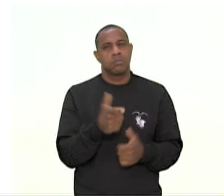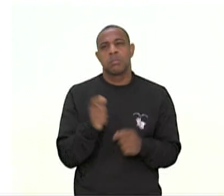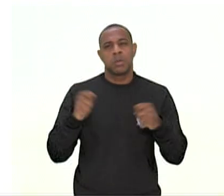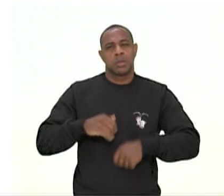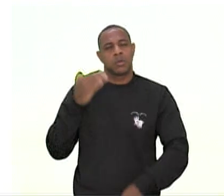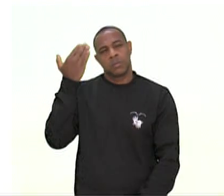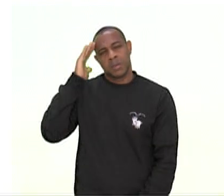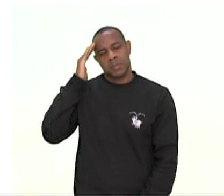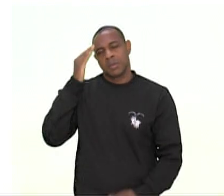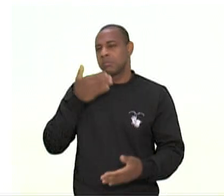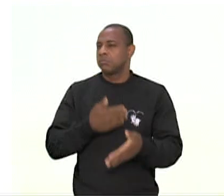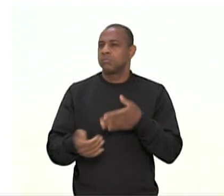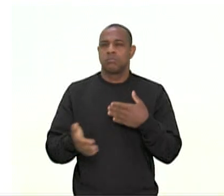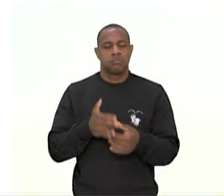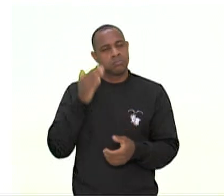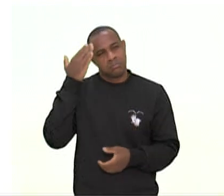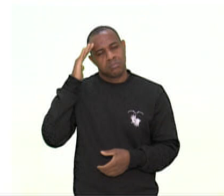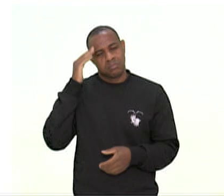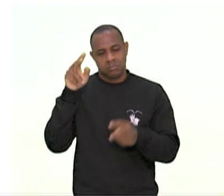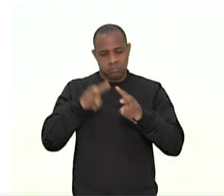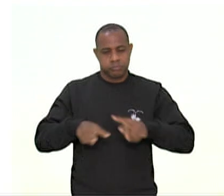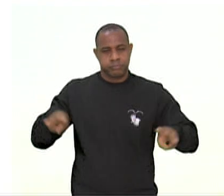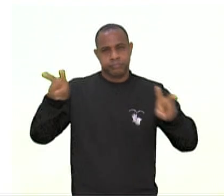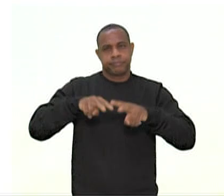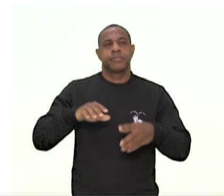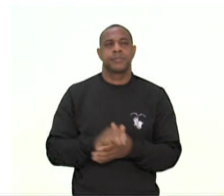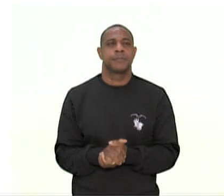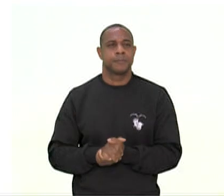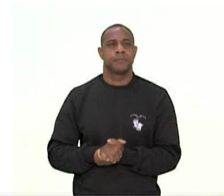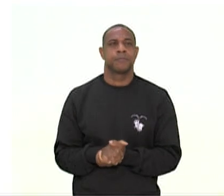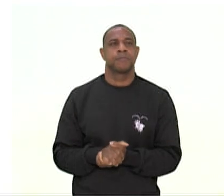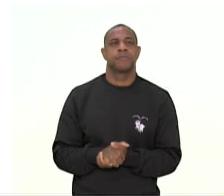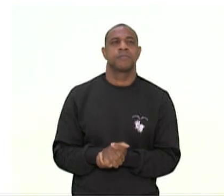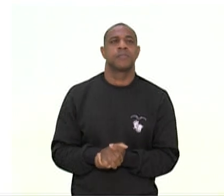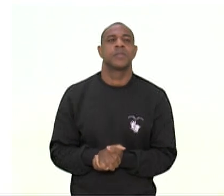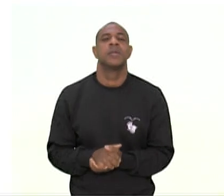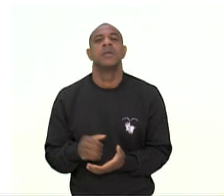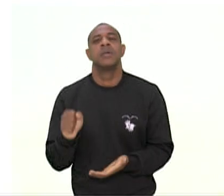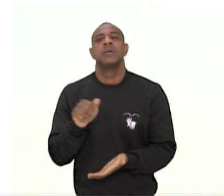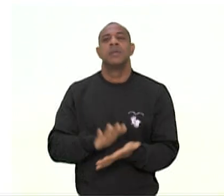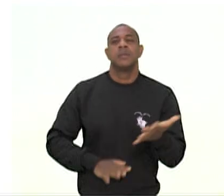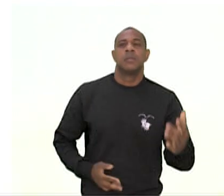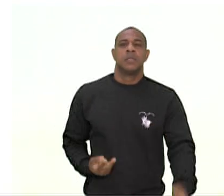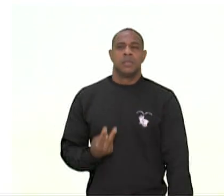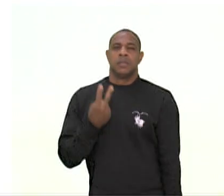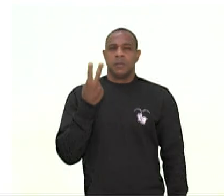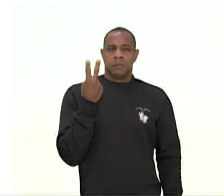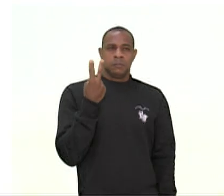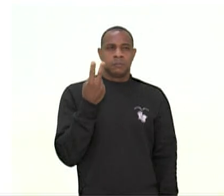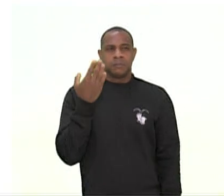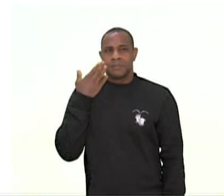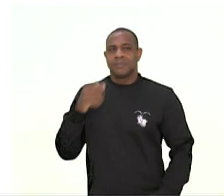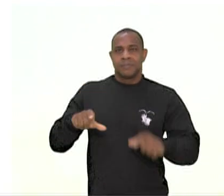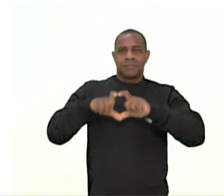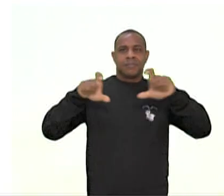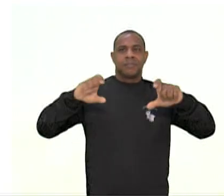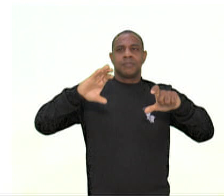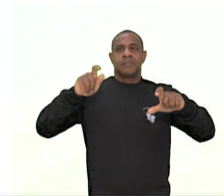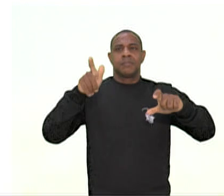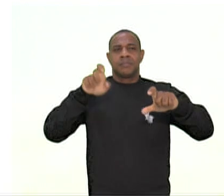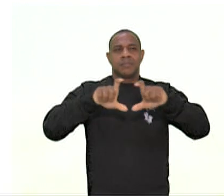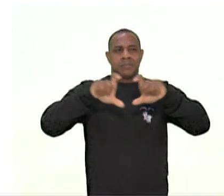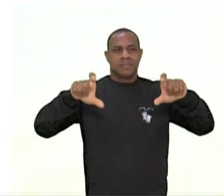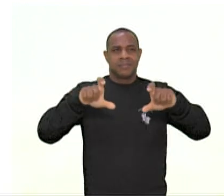pelo leitor, como foi o caso que nós analisamos agora. Atividade 2, essa charge aqui é do caso, se